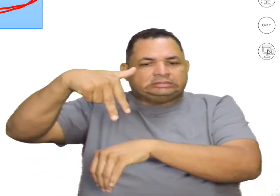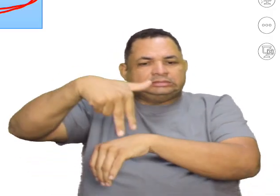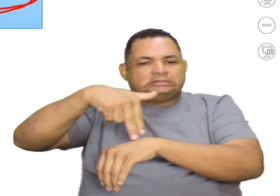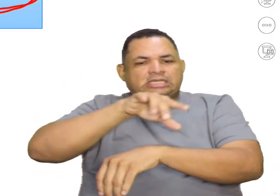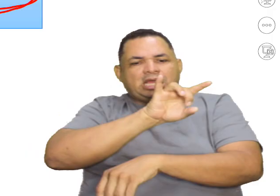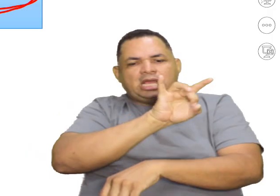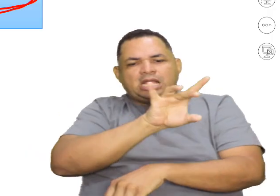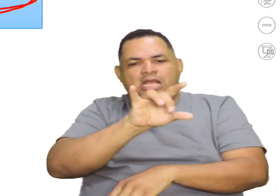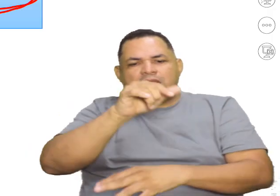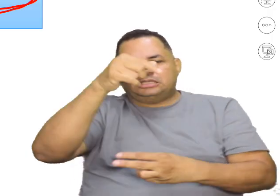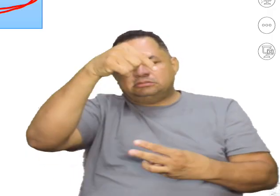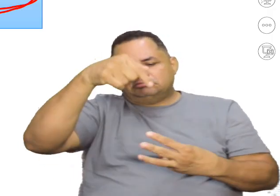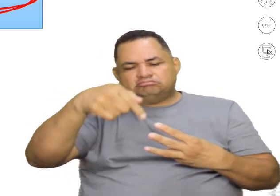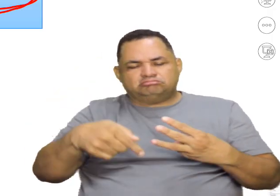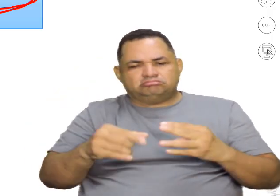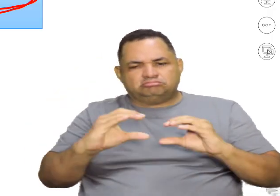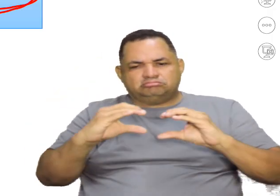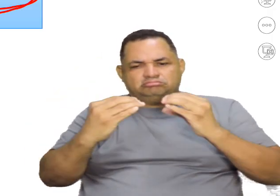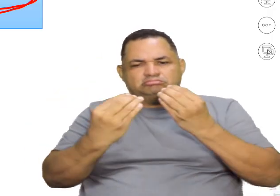essas comunidades